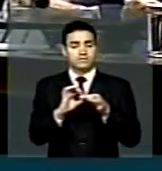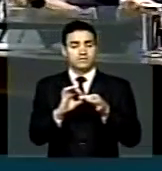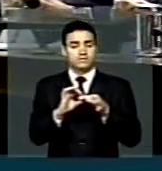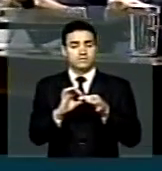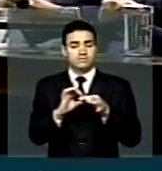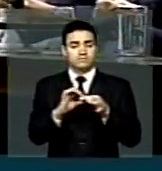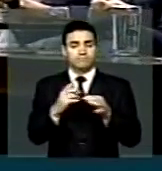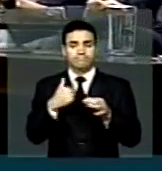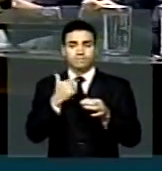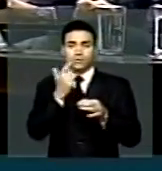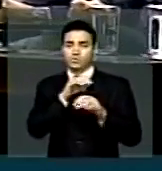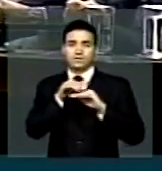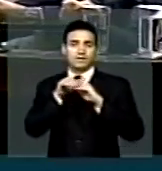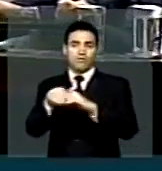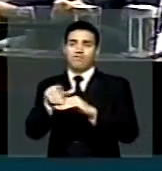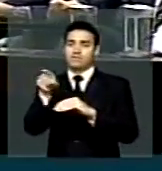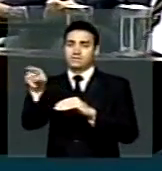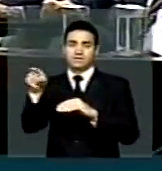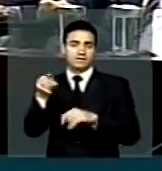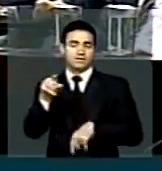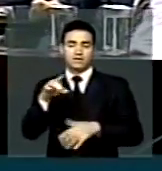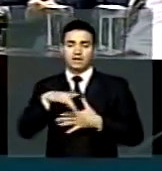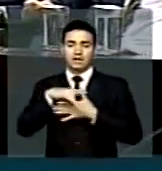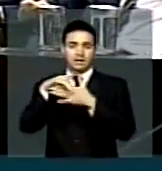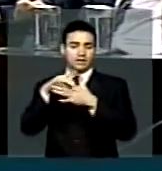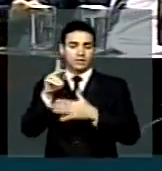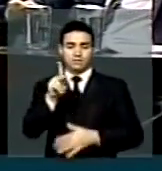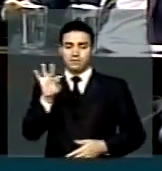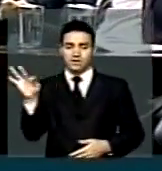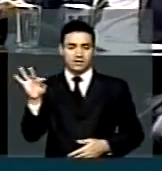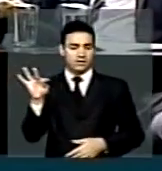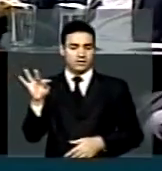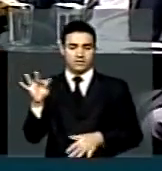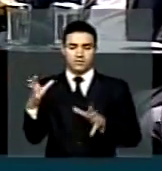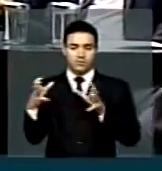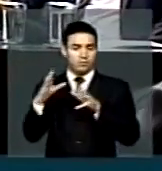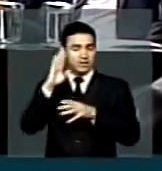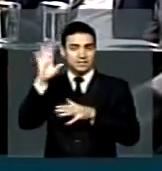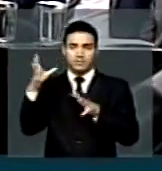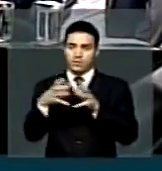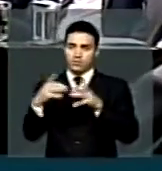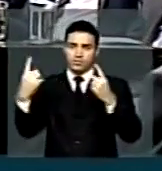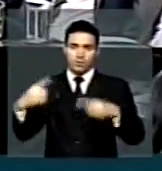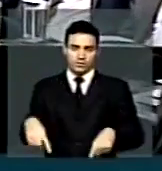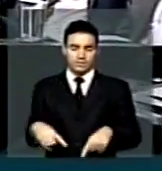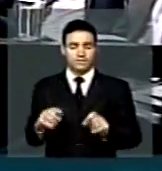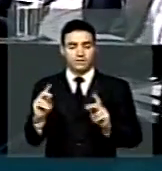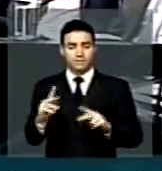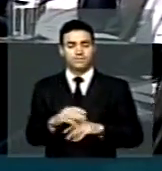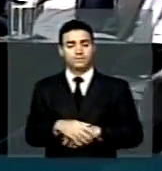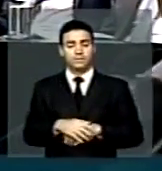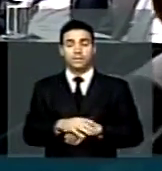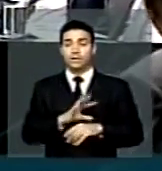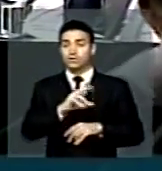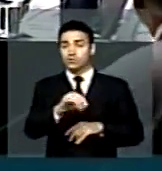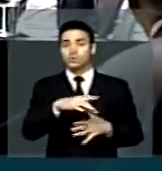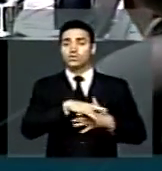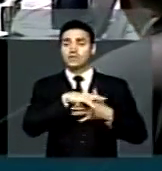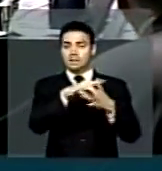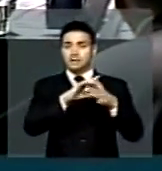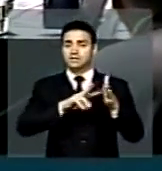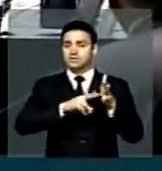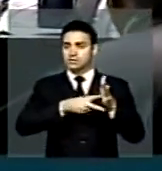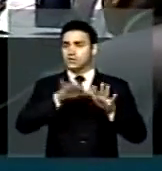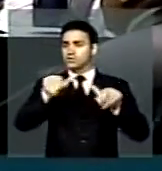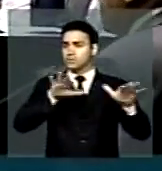em convencer a liderança do principal partido de oposição naquele momento. Chamei todos os líderes sindicais, sem